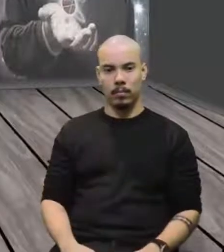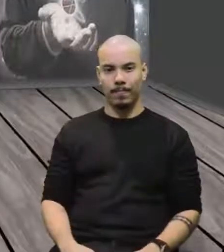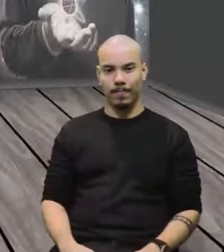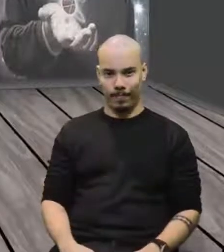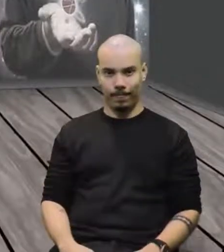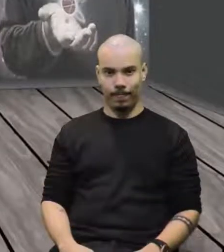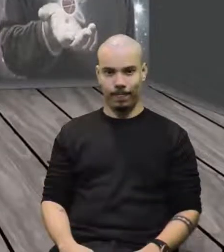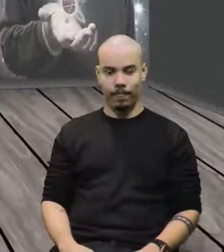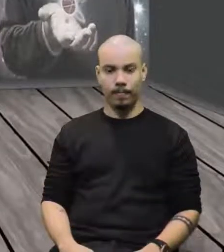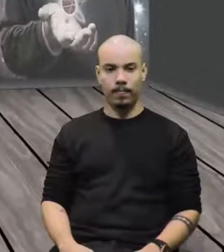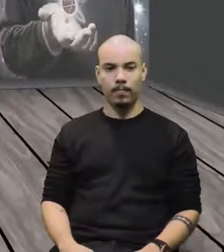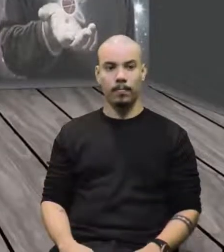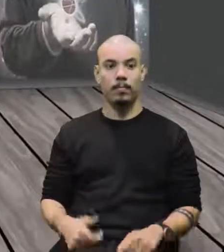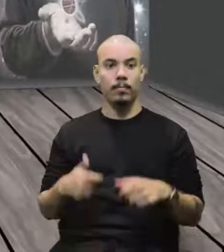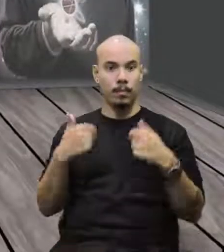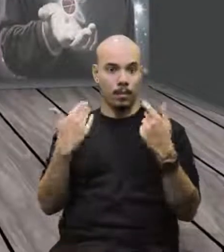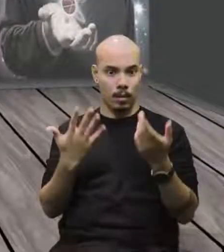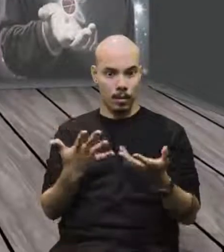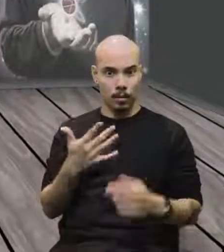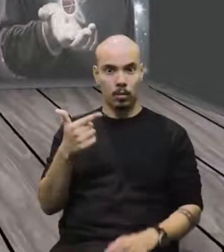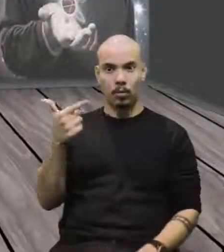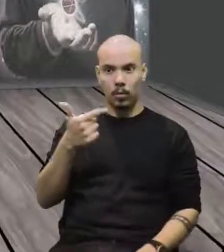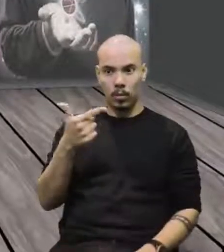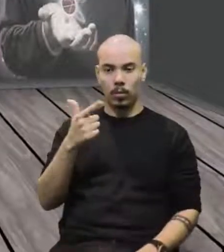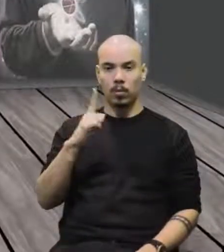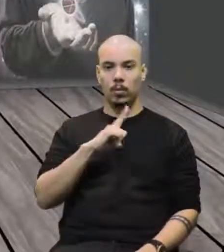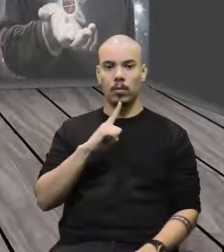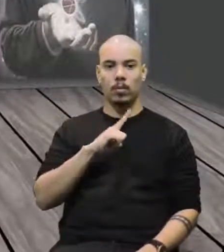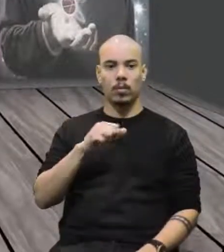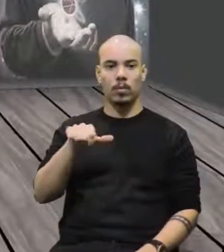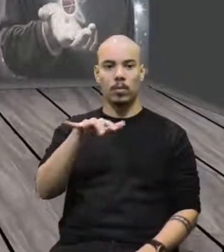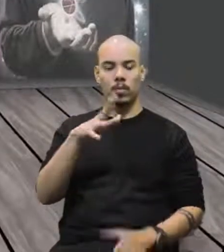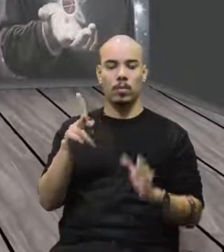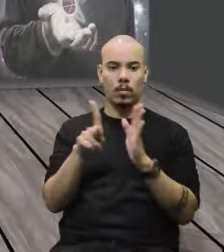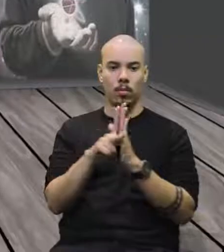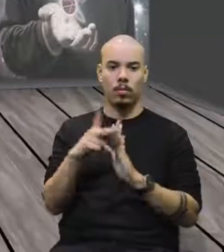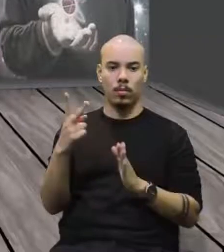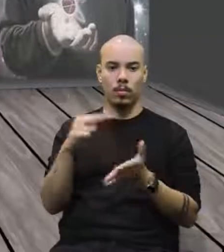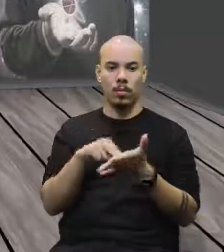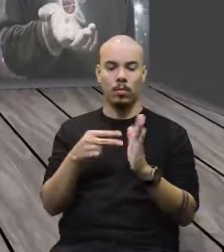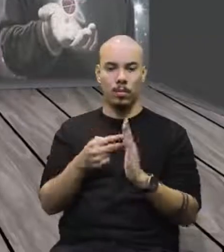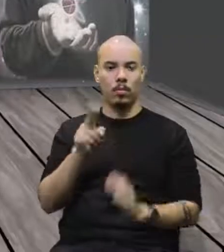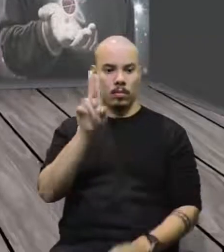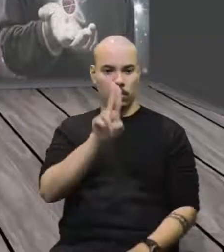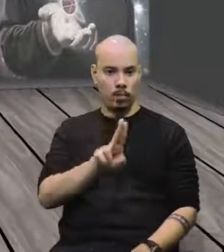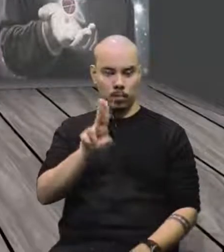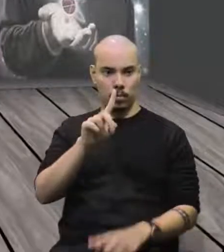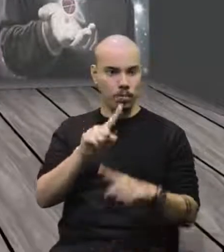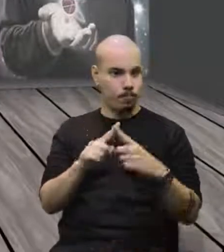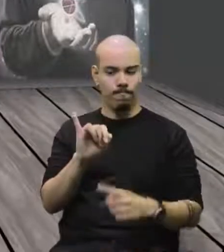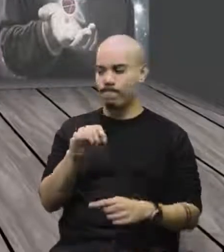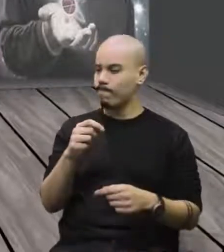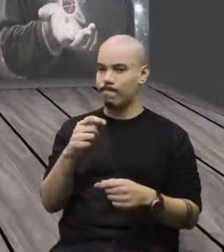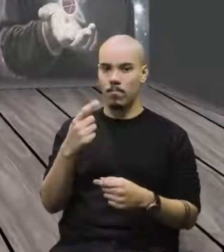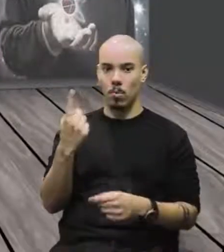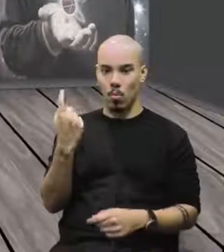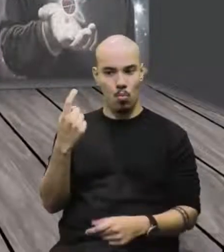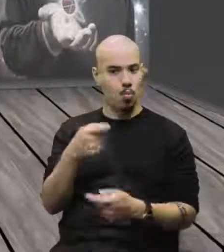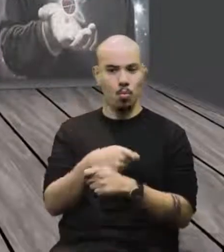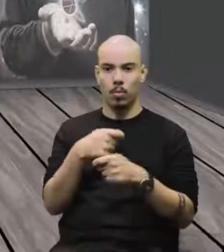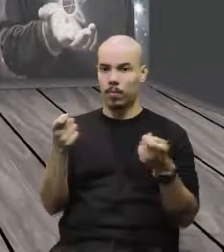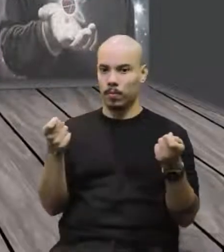Certo? E aí, o condutor 2, o campo dele vai ser utilizado, mas o 1 não vai ser